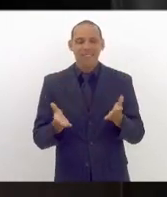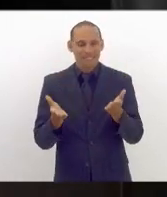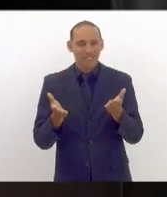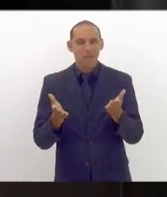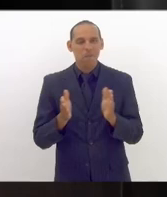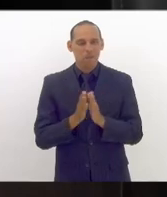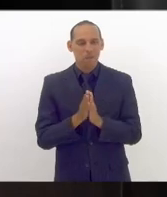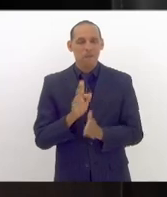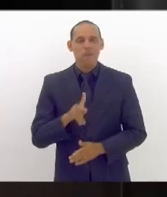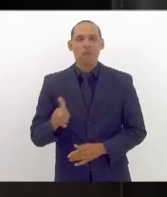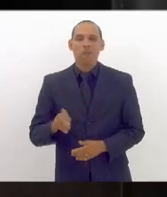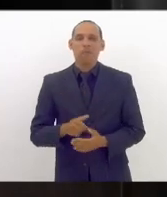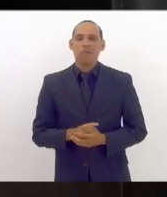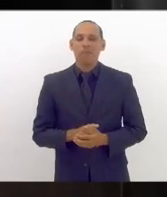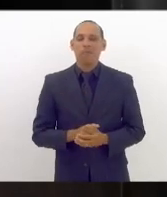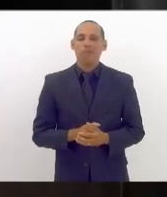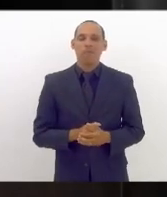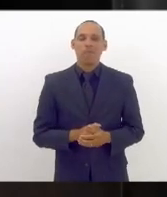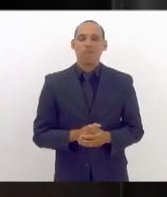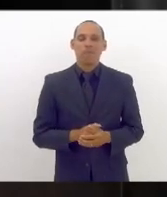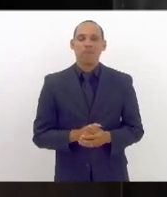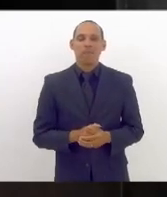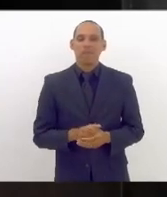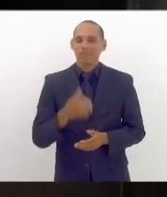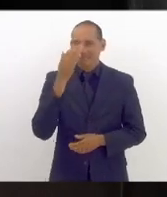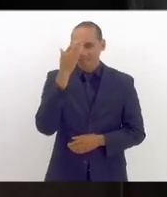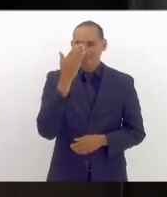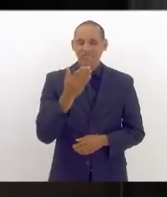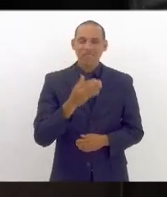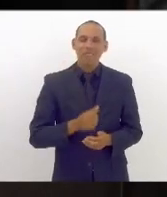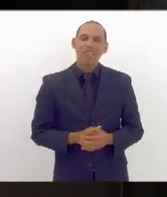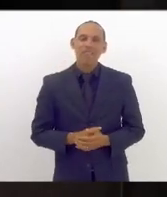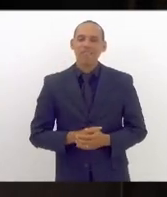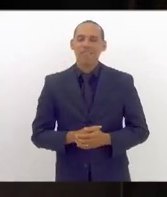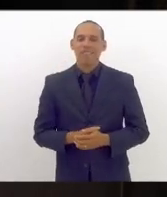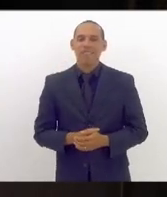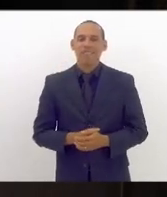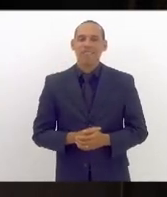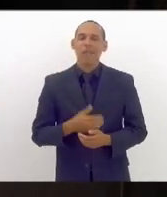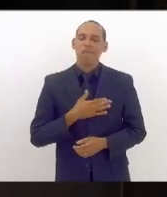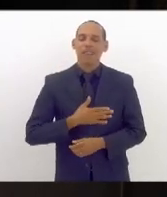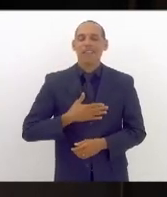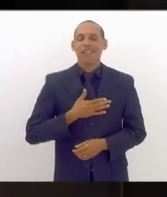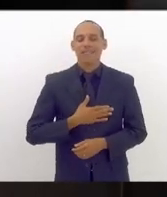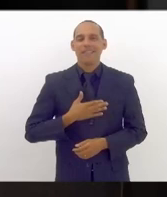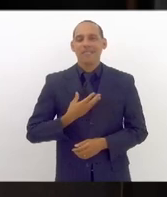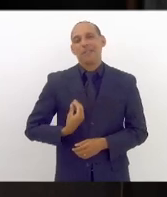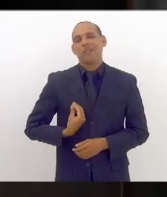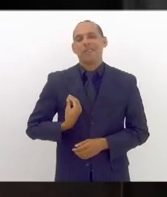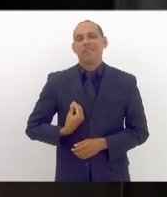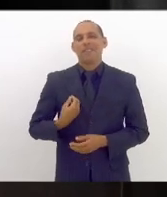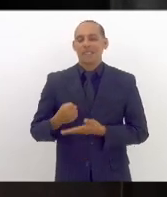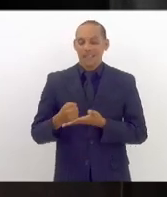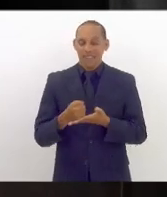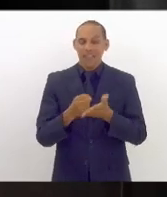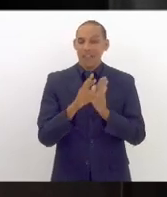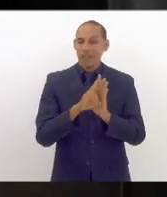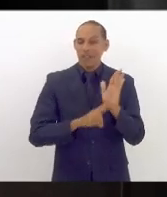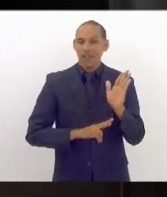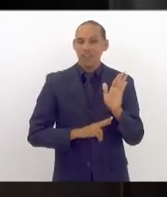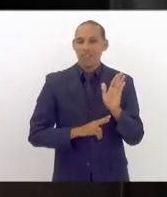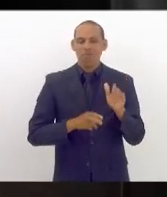favor professor Muito obrigado é um prazer estar aqui para trazer o resultado desse